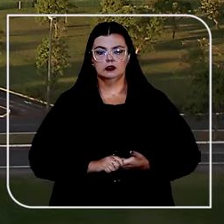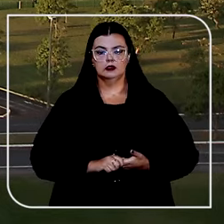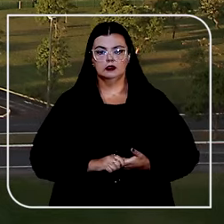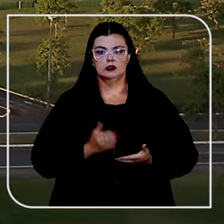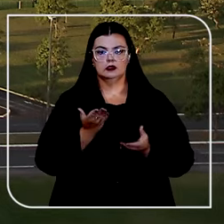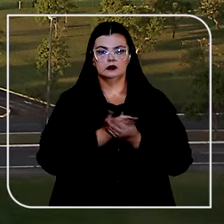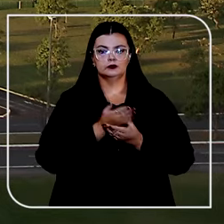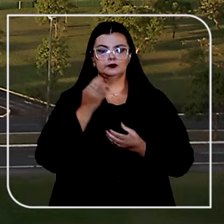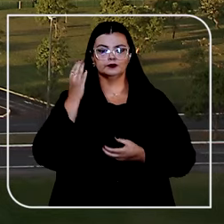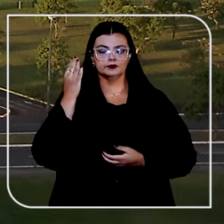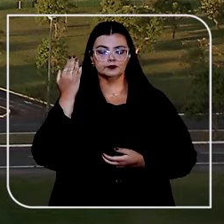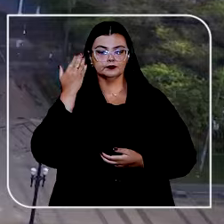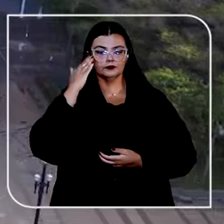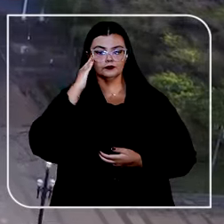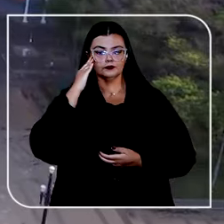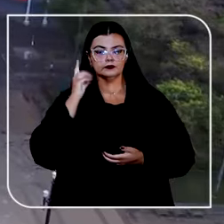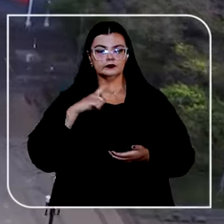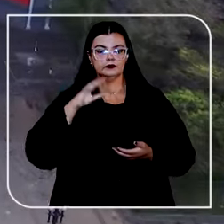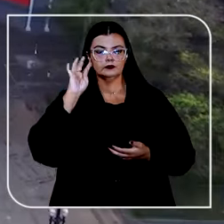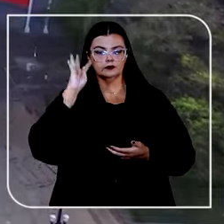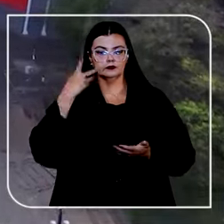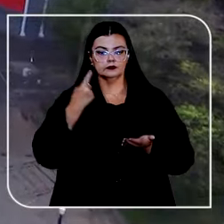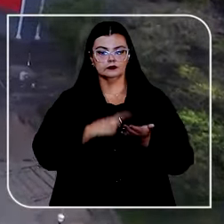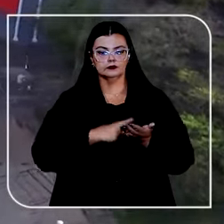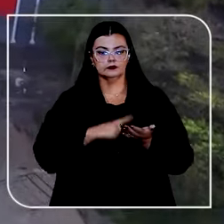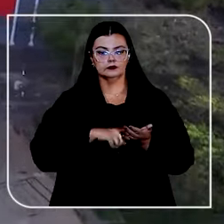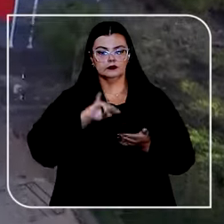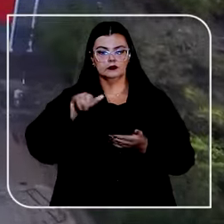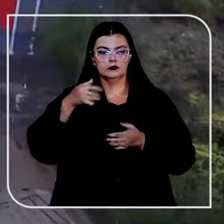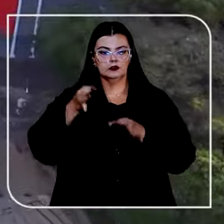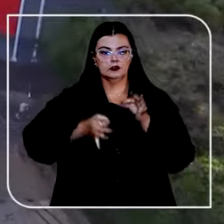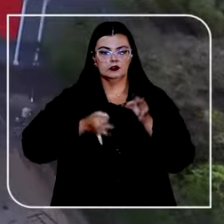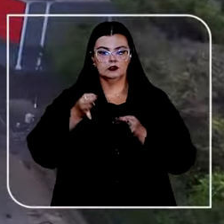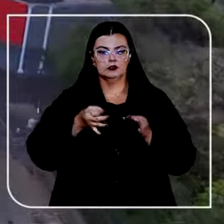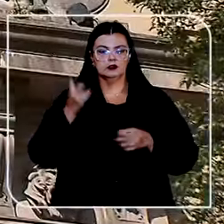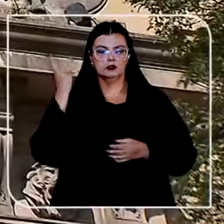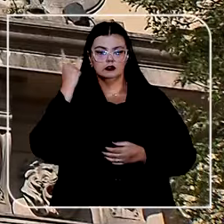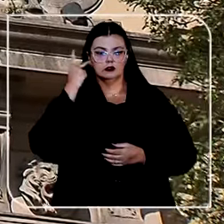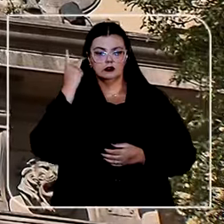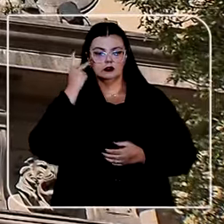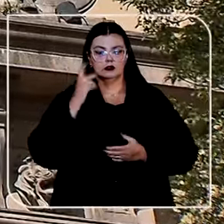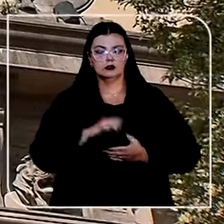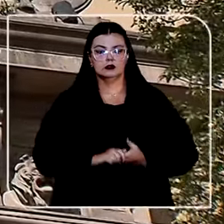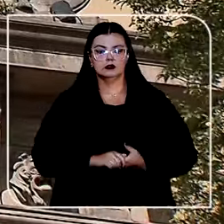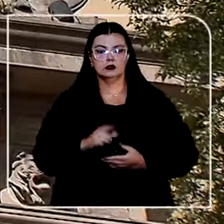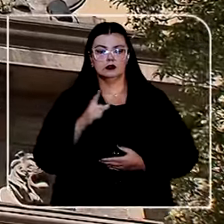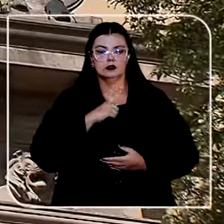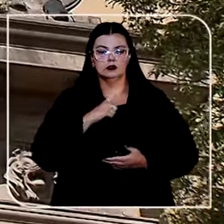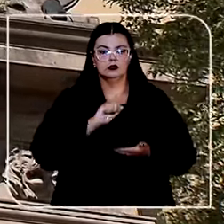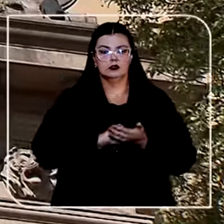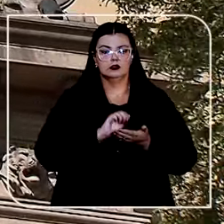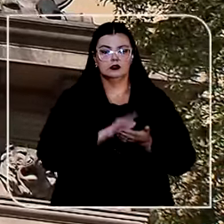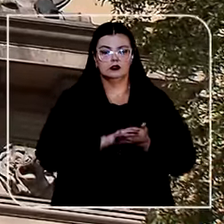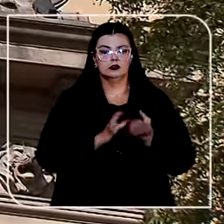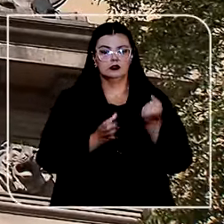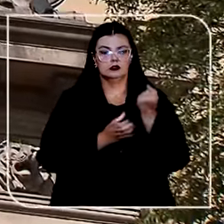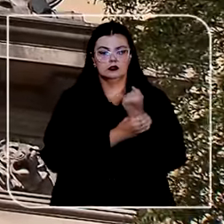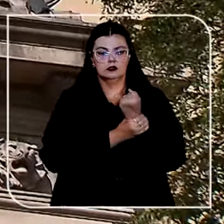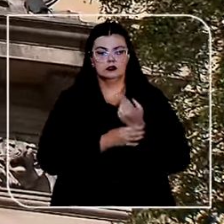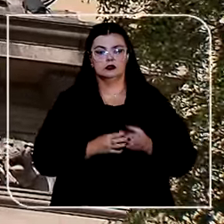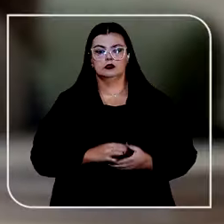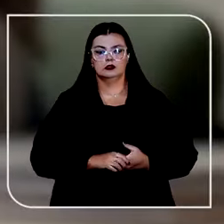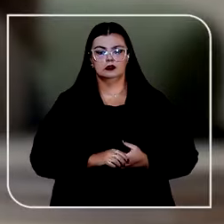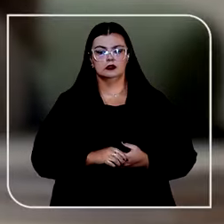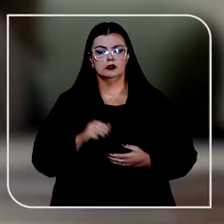estabelecido pelo colegiado ao reformar acordão do Tribunal de Justiça de São Paulo que negou o mandado de segurança impetrado por uma